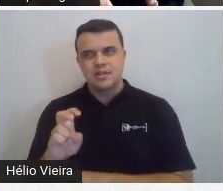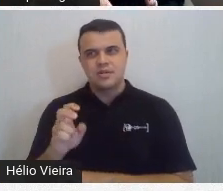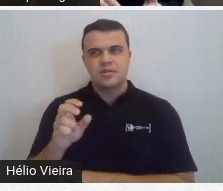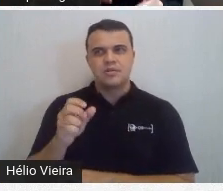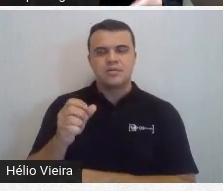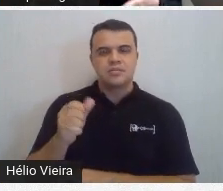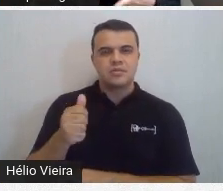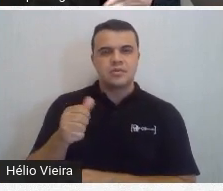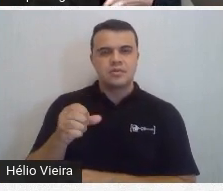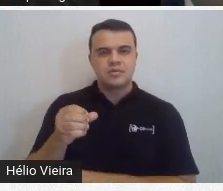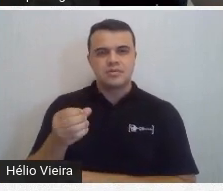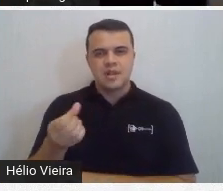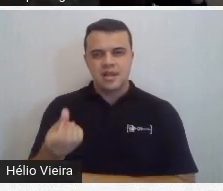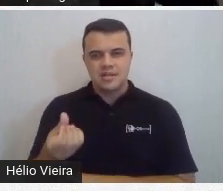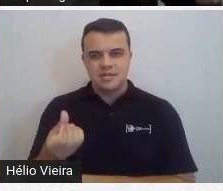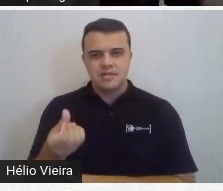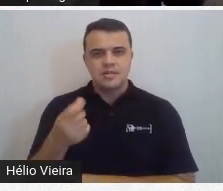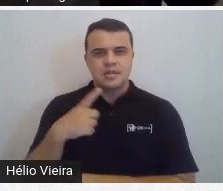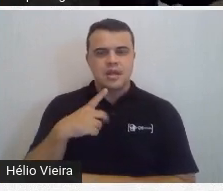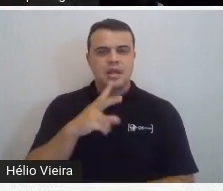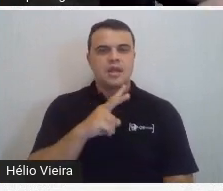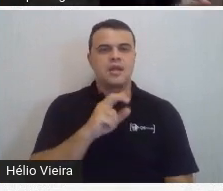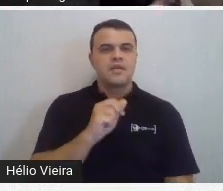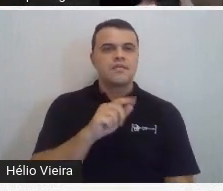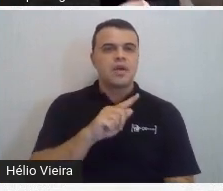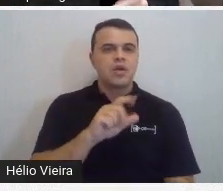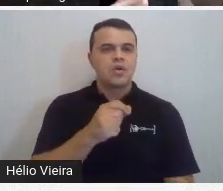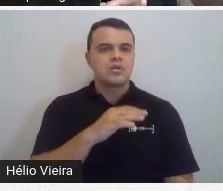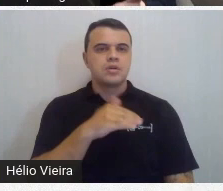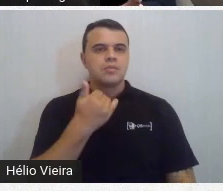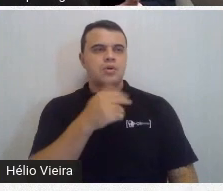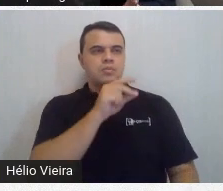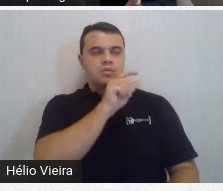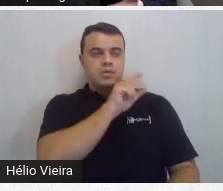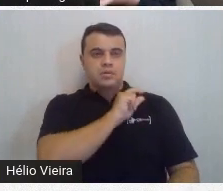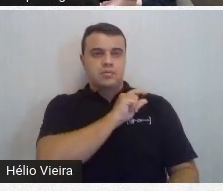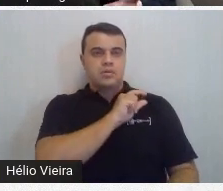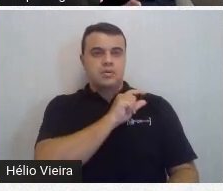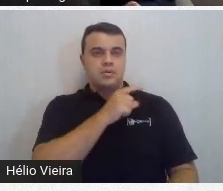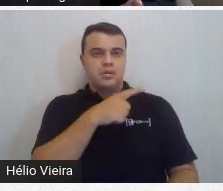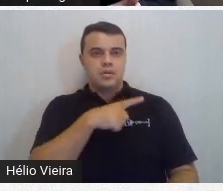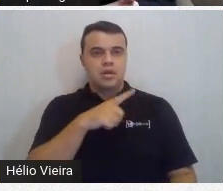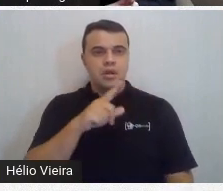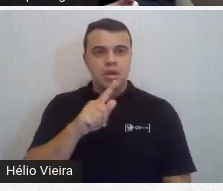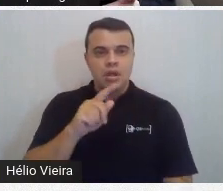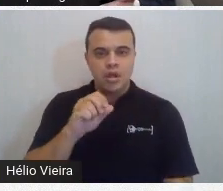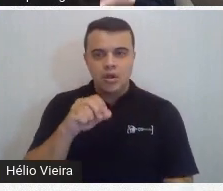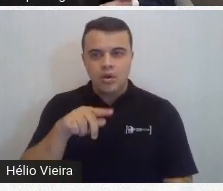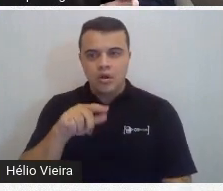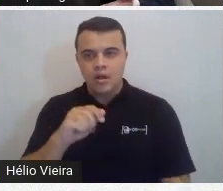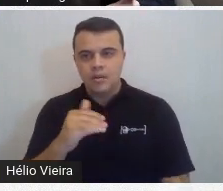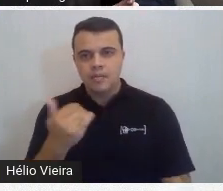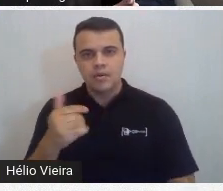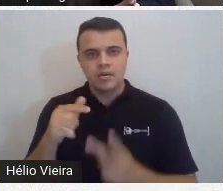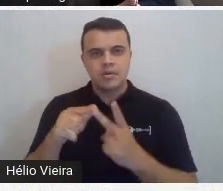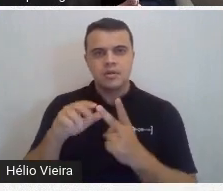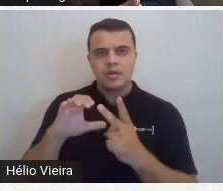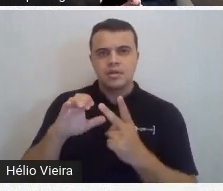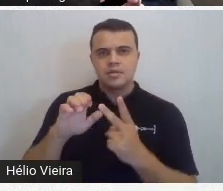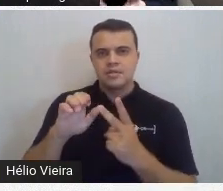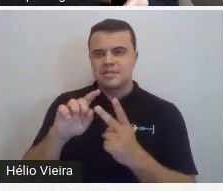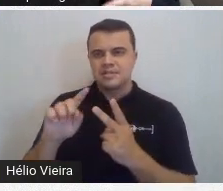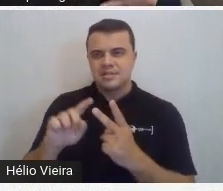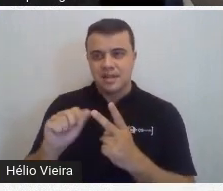1906, Van Gogh já morreu há muito tempo, claro, mas morre também Gauguin e morre Cézanne.